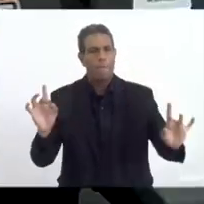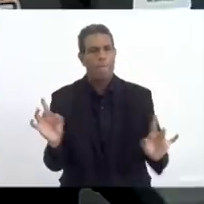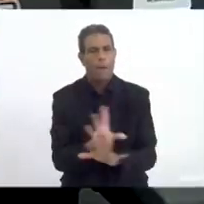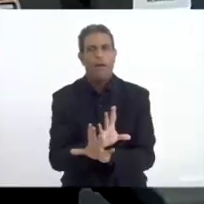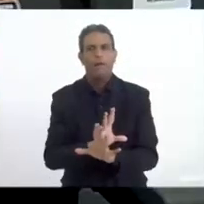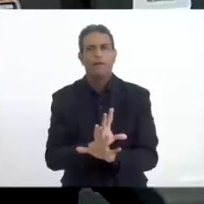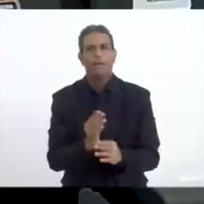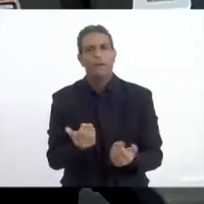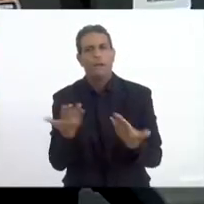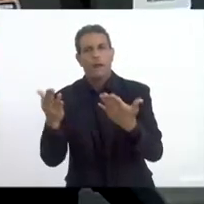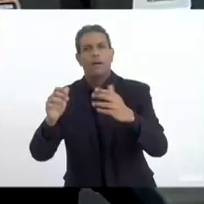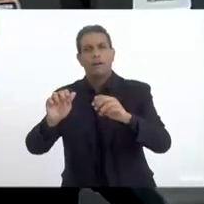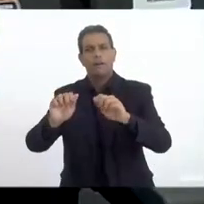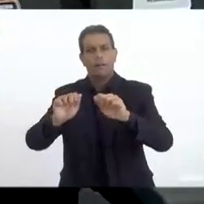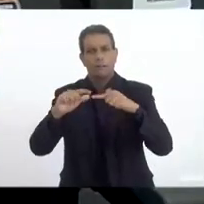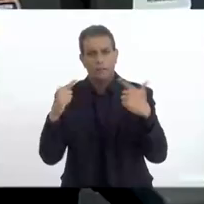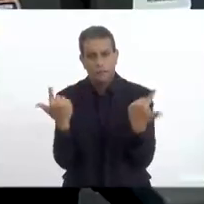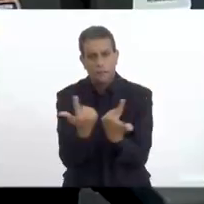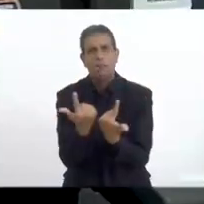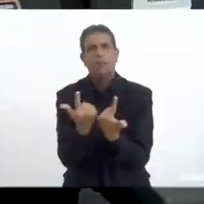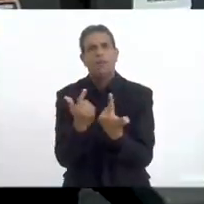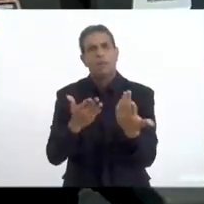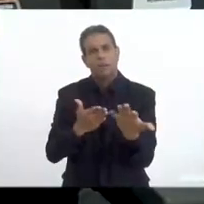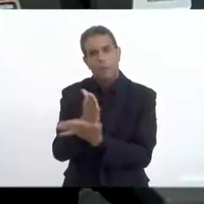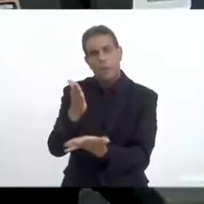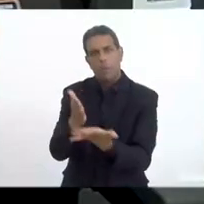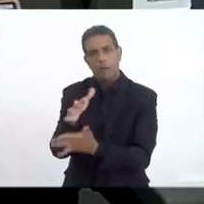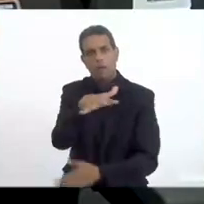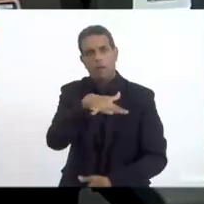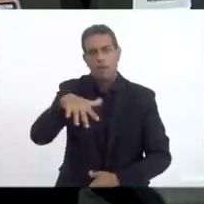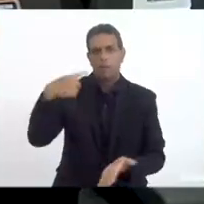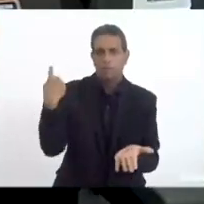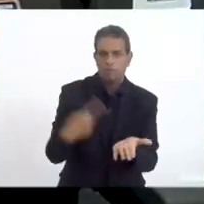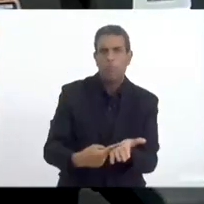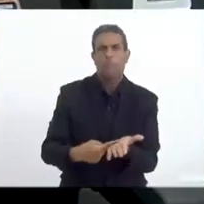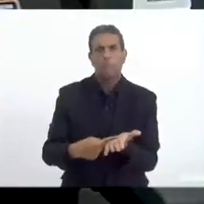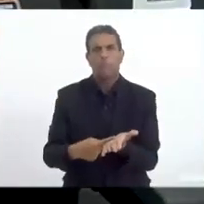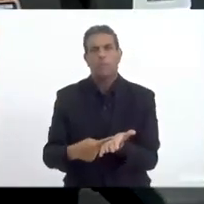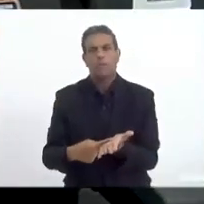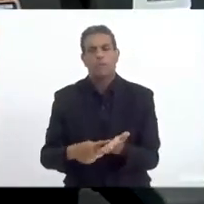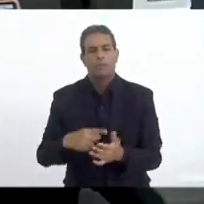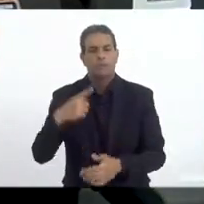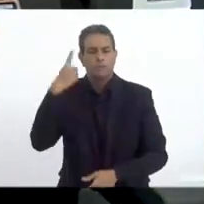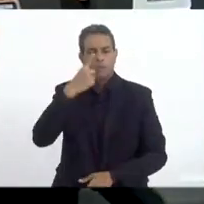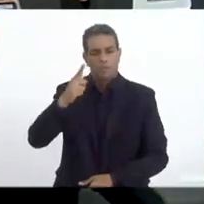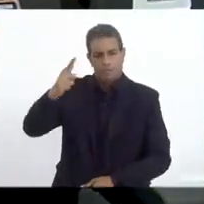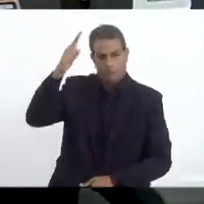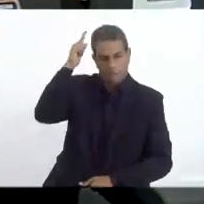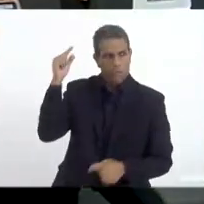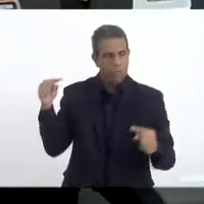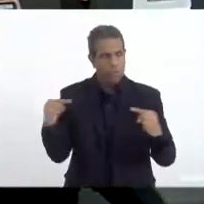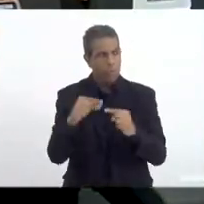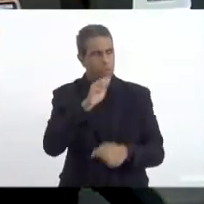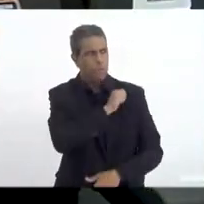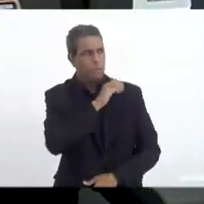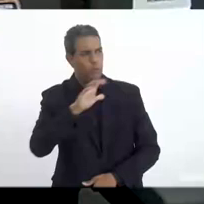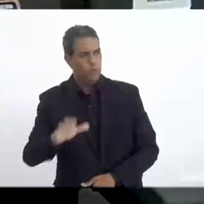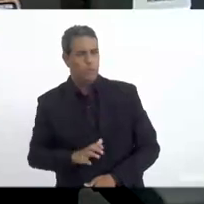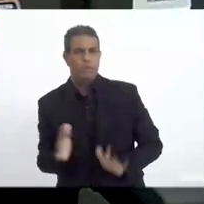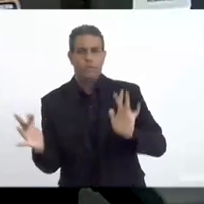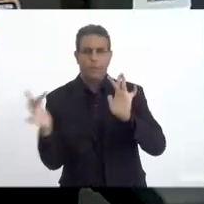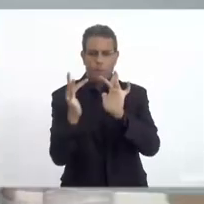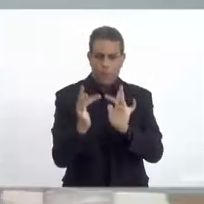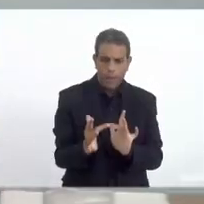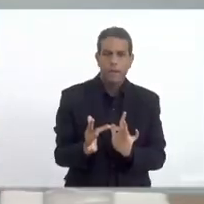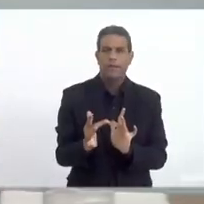levar a plenário e aprovar ambos os projetos, o nosso compromisso, meu, deputado Luiz Paulo, e do presidente Siciliano, que estava em contato comigo